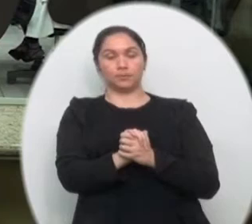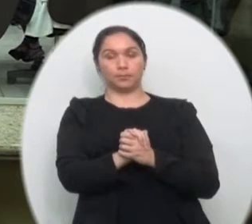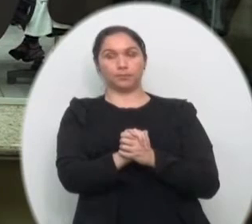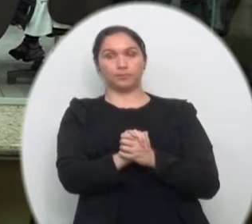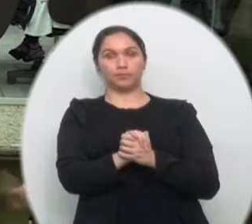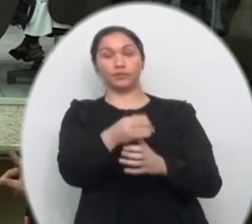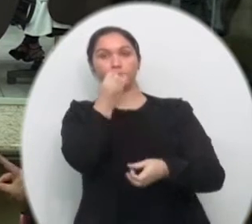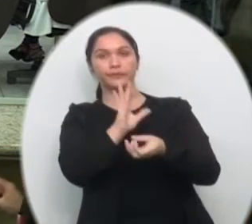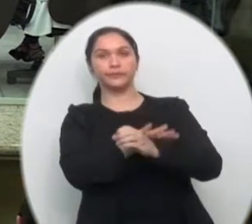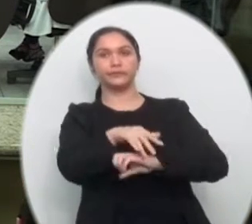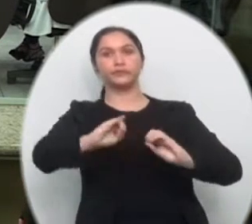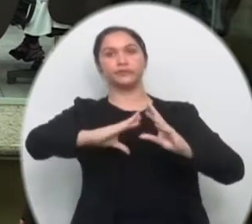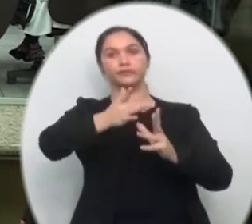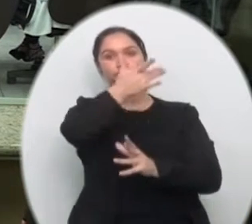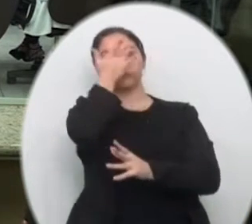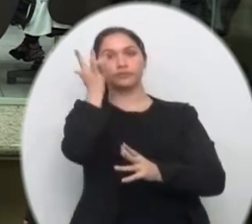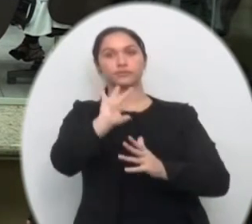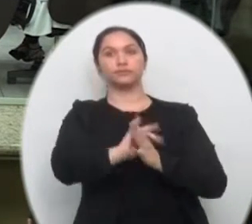Boa noite a todos.